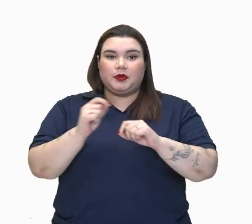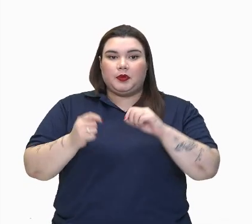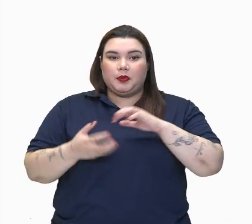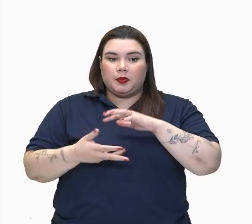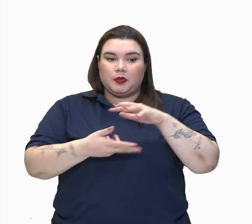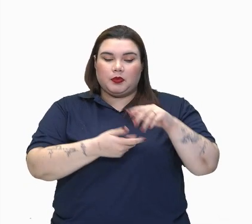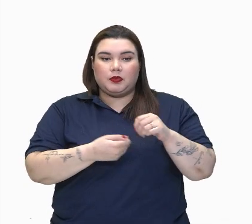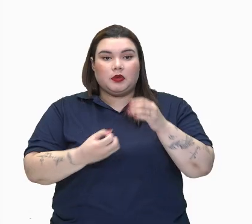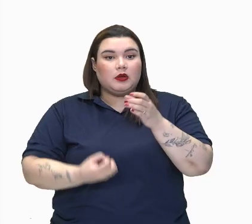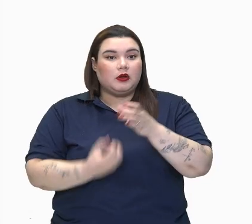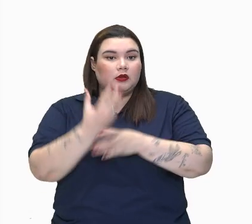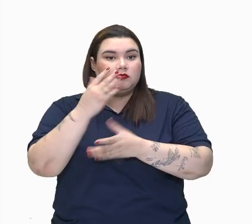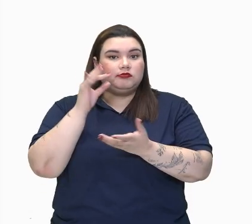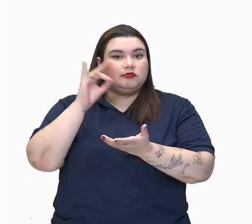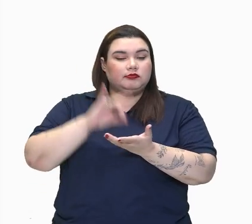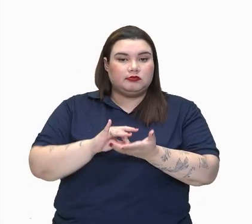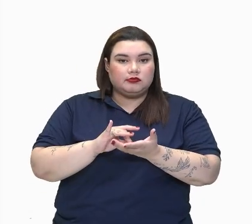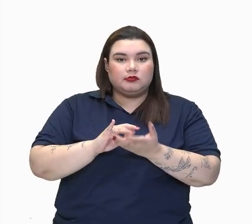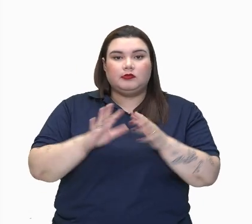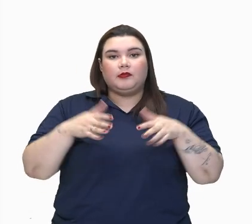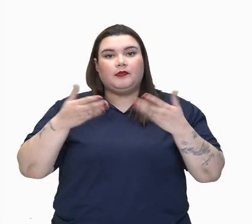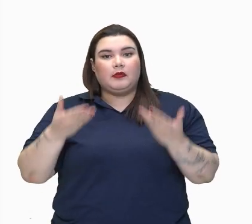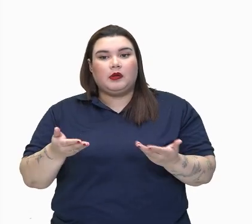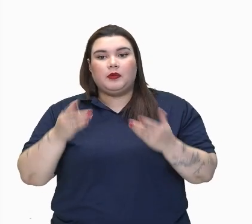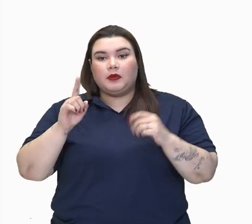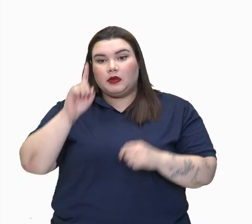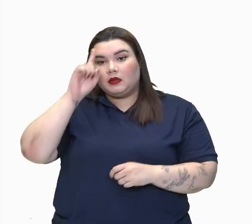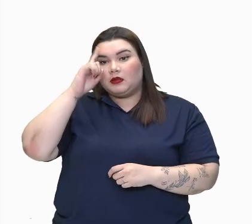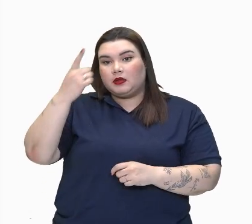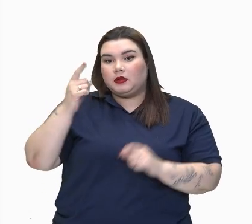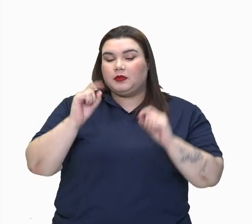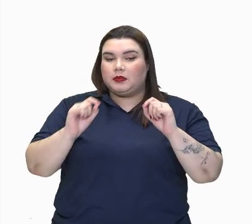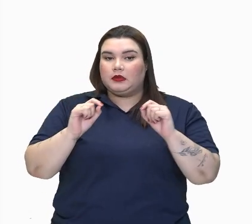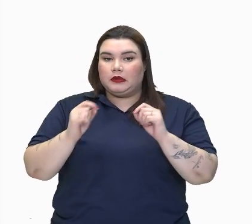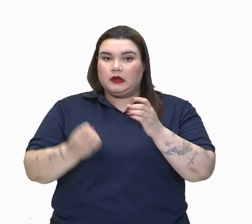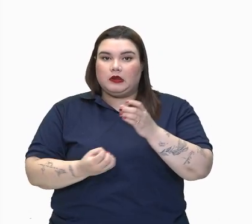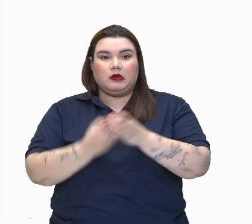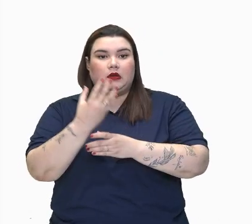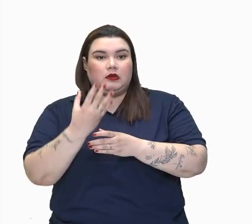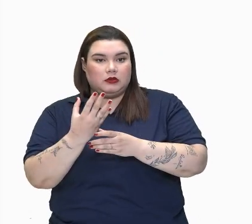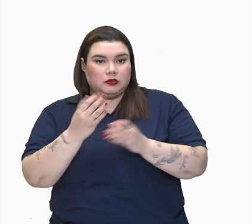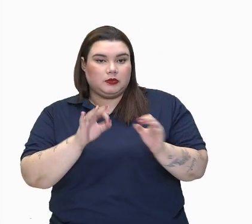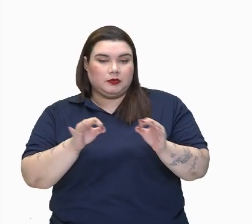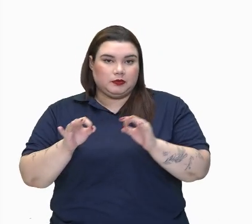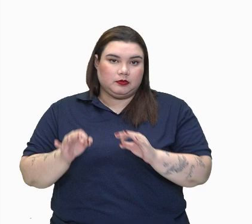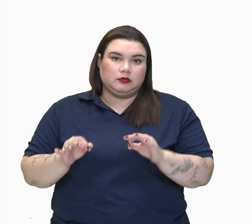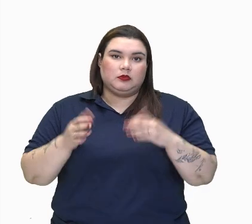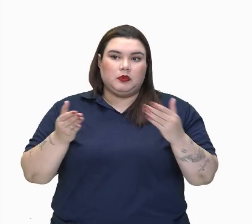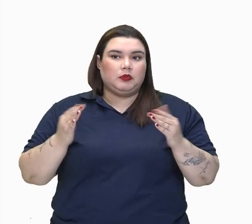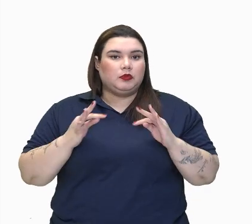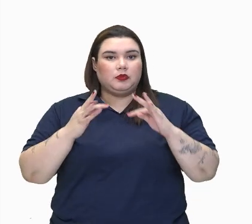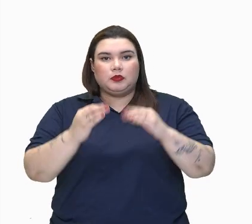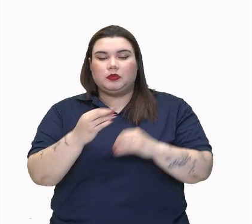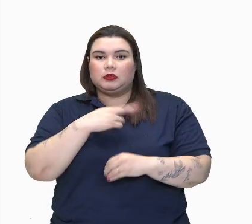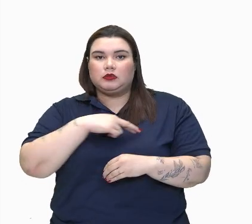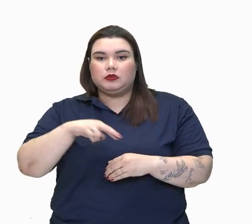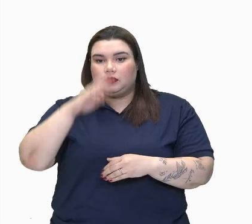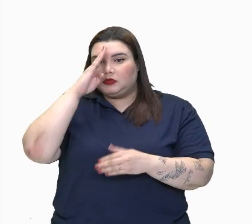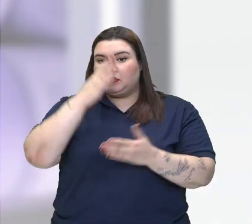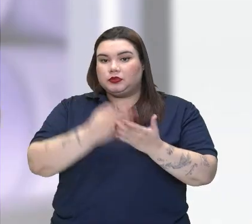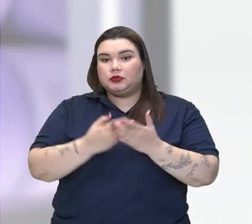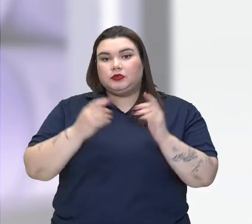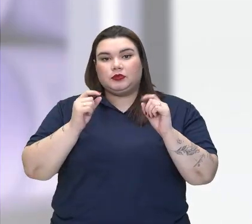foi criado, ou seja, a ideia da criação. Né? O que toda religião acredita é que o